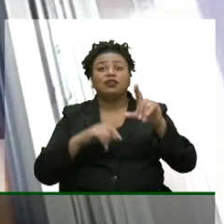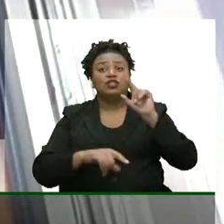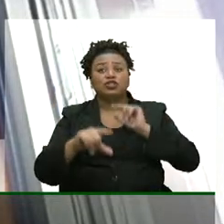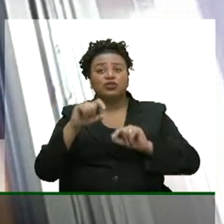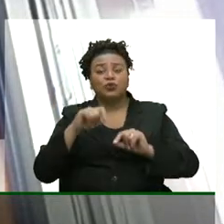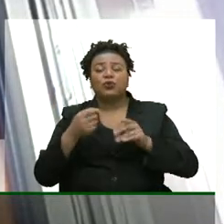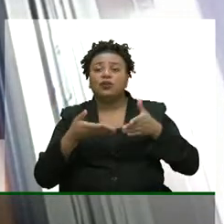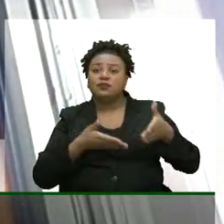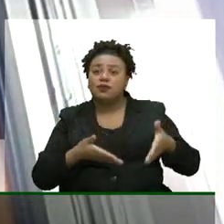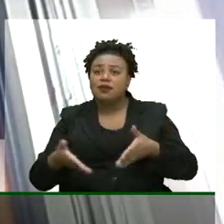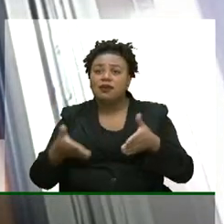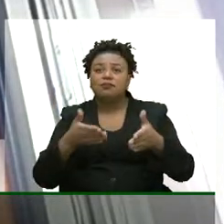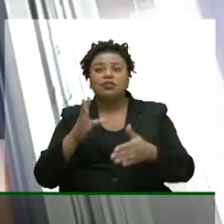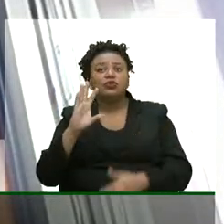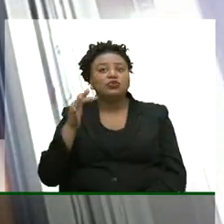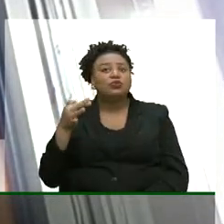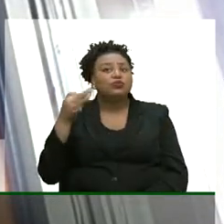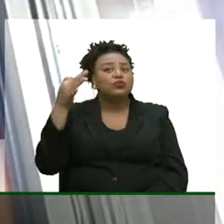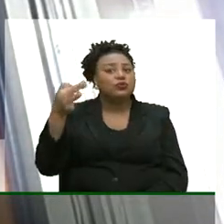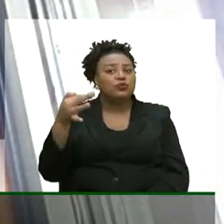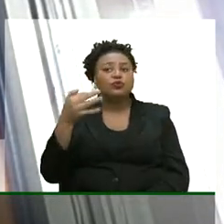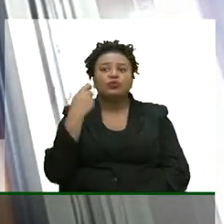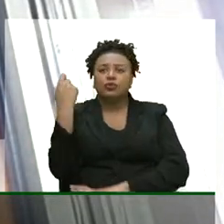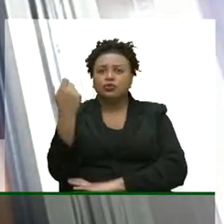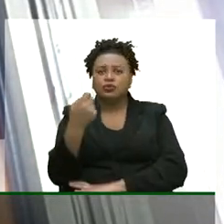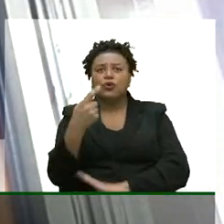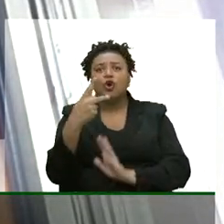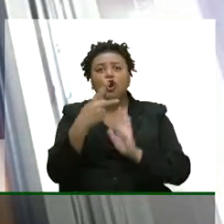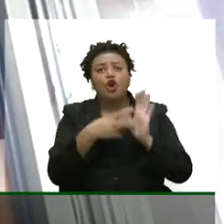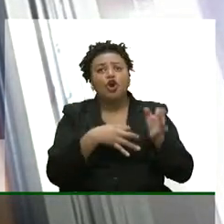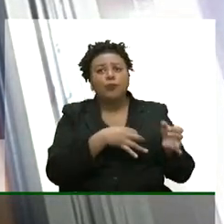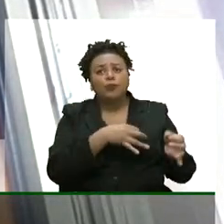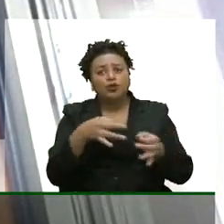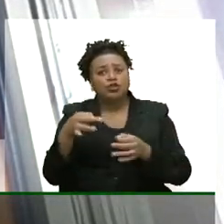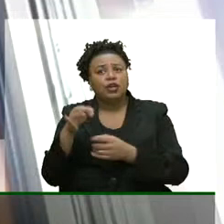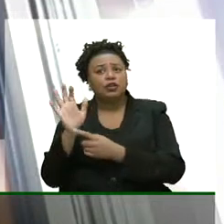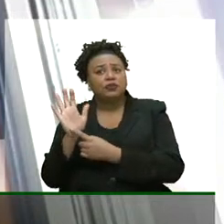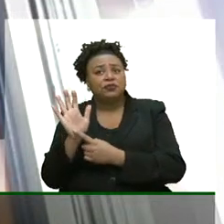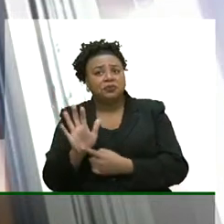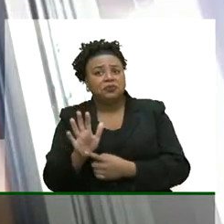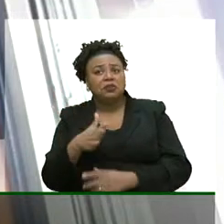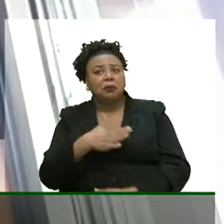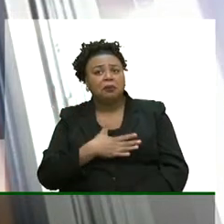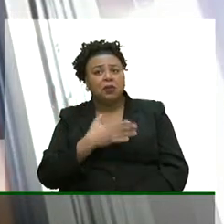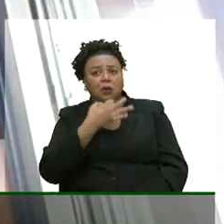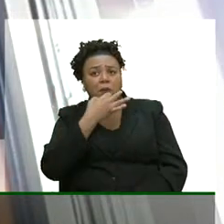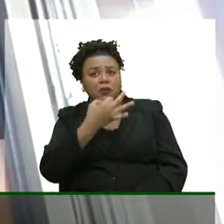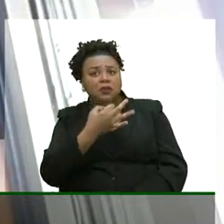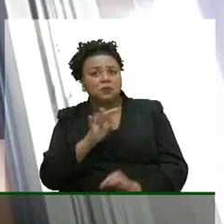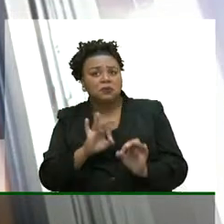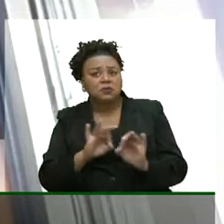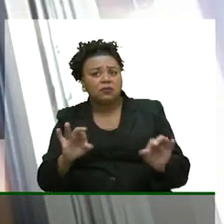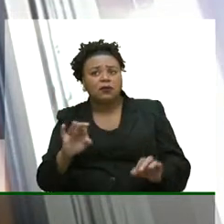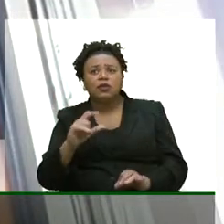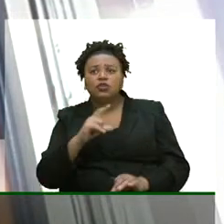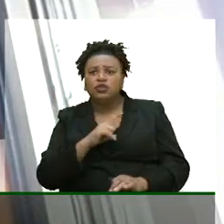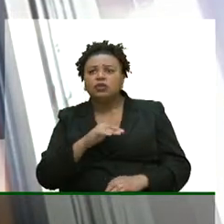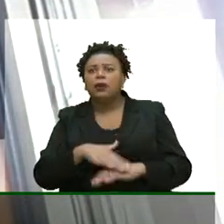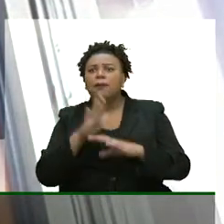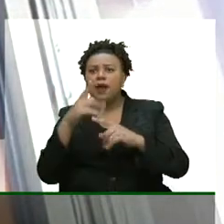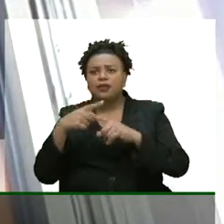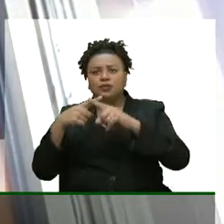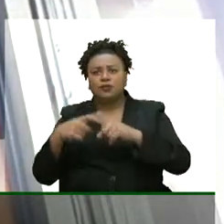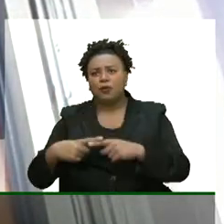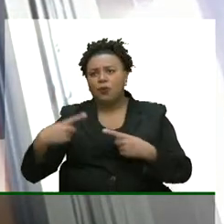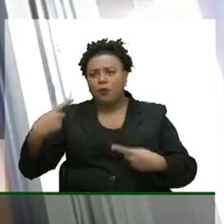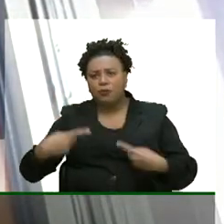das decisões para o futuro do Rio Grande do Sul. O projeto foi apresentado, um projeto que, na minha singela opinião, traria maior